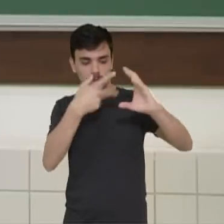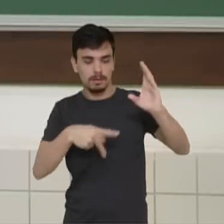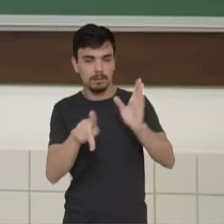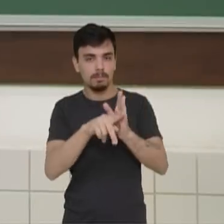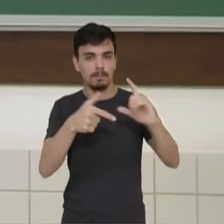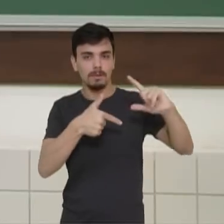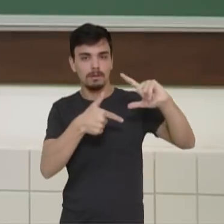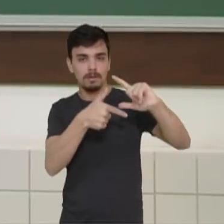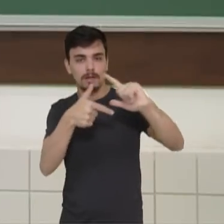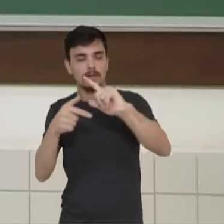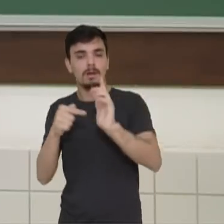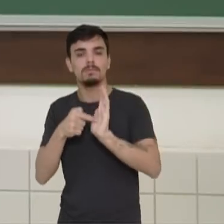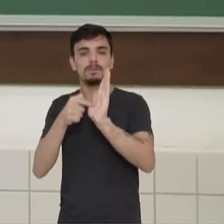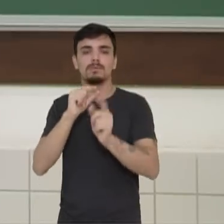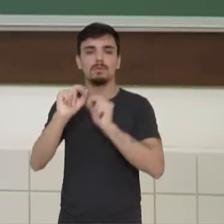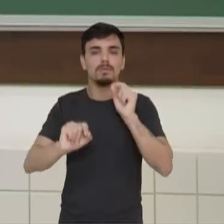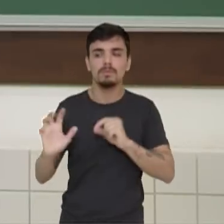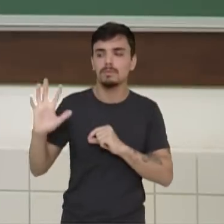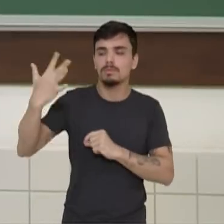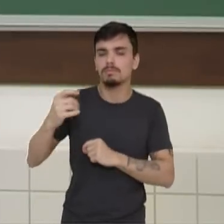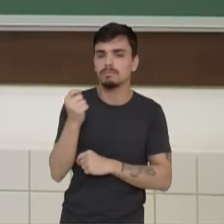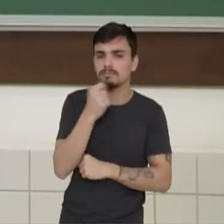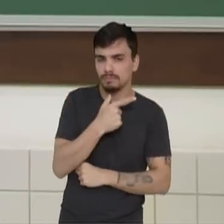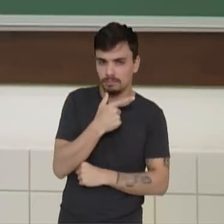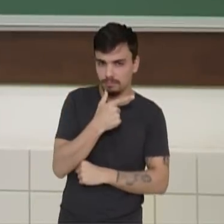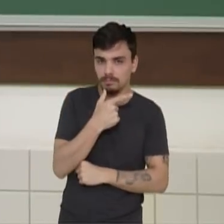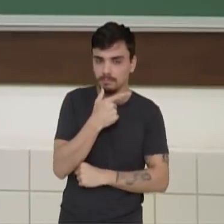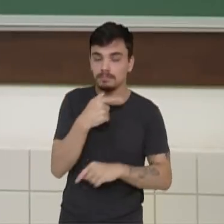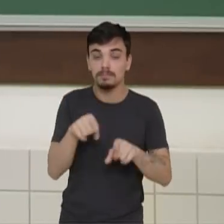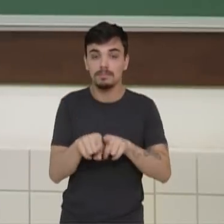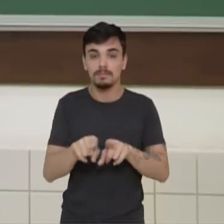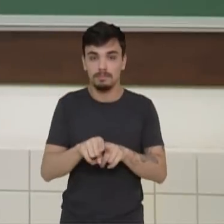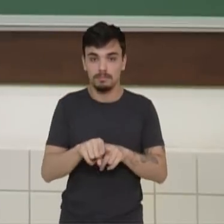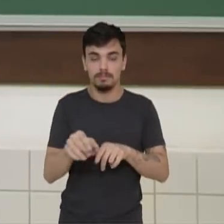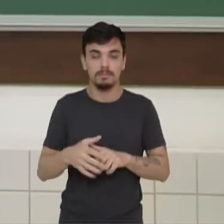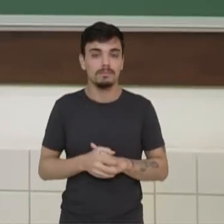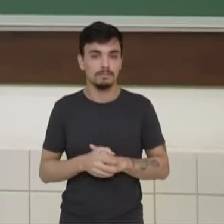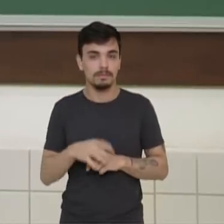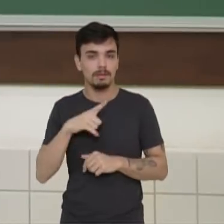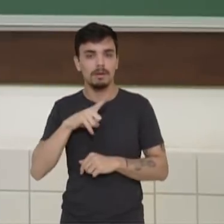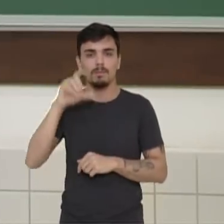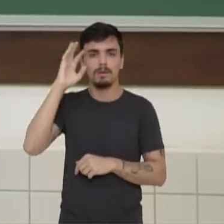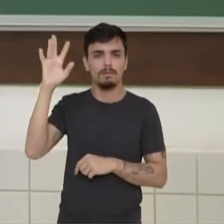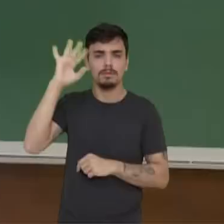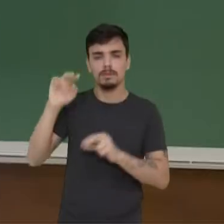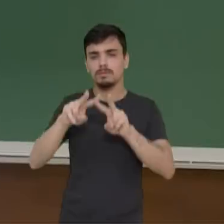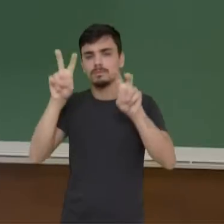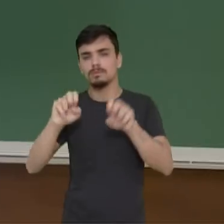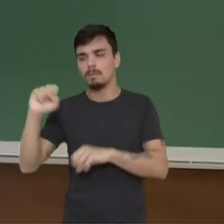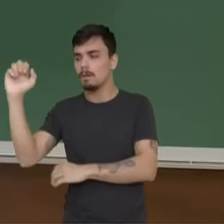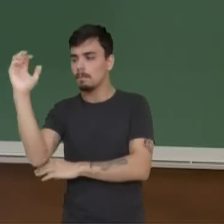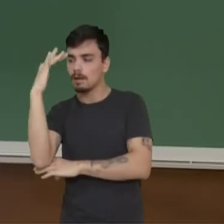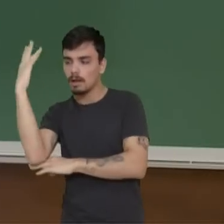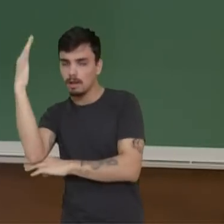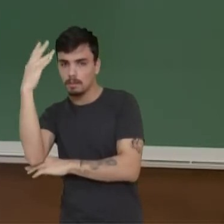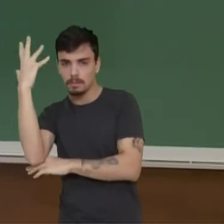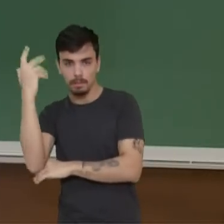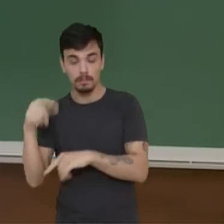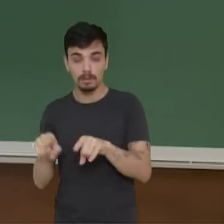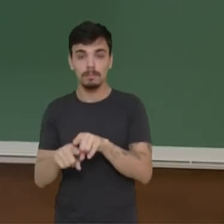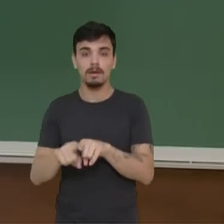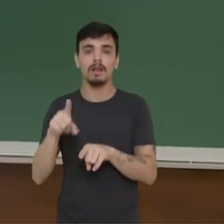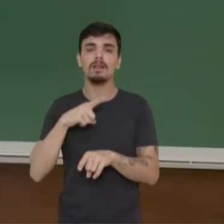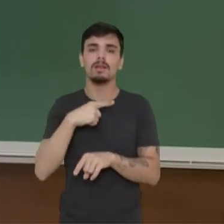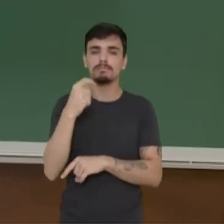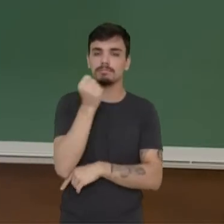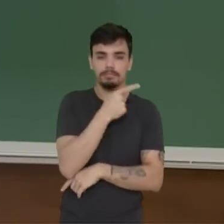charge é trazer uma situação de uma forma irônica, né? Então aqui traz uma reflexão sobre a questão ambiental, como a gente viu, né? E a